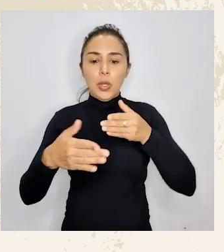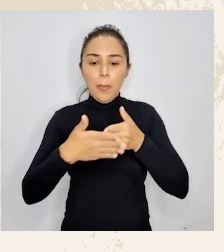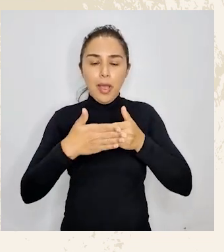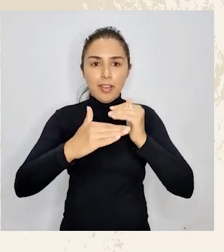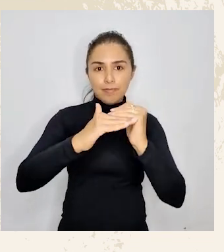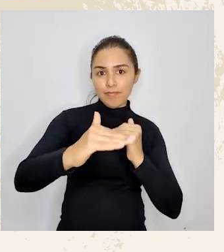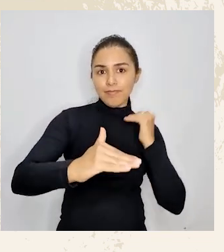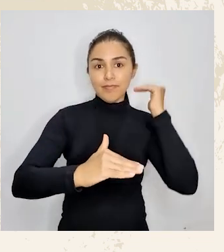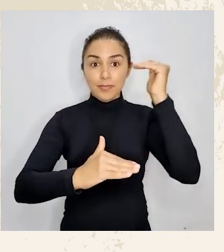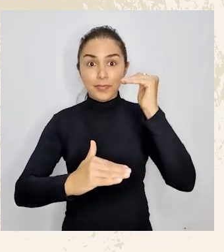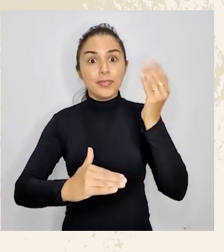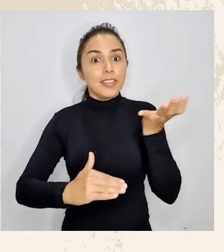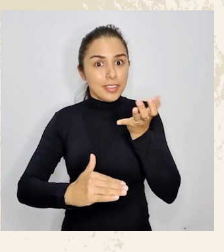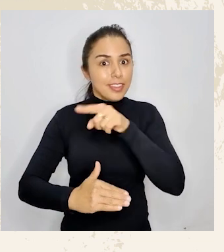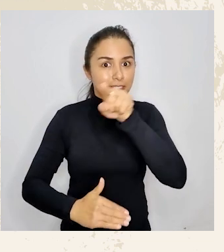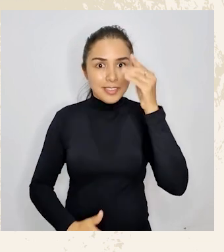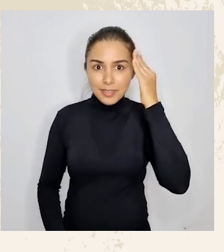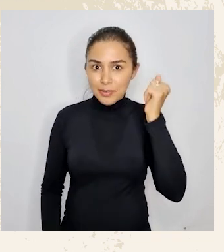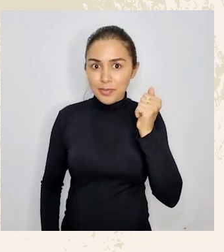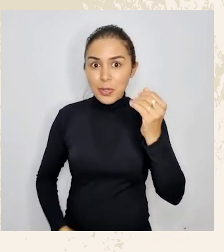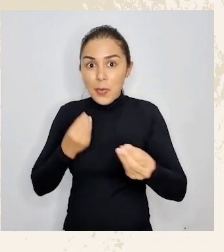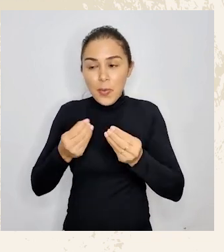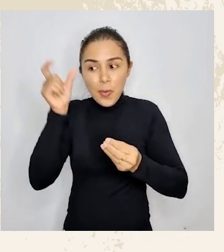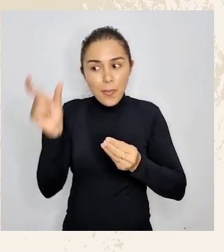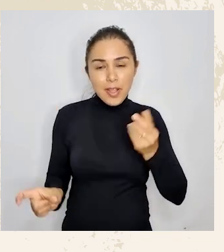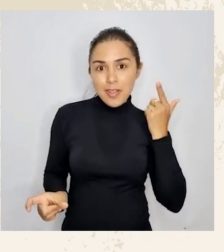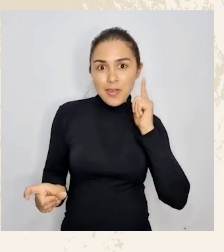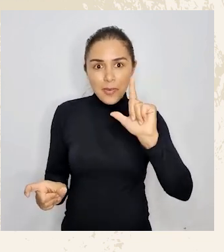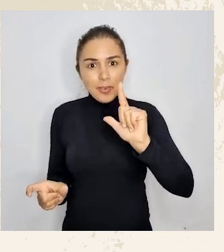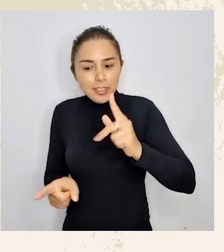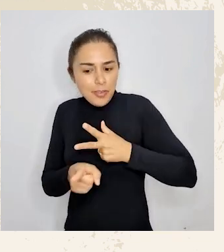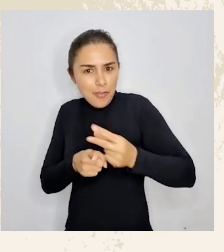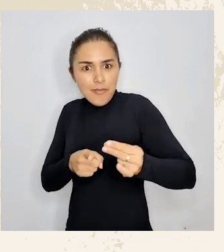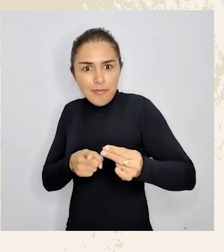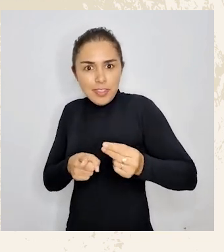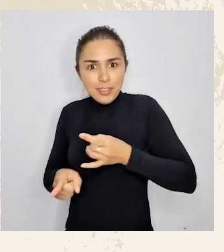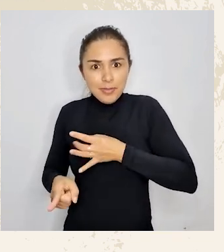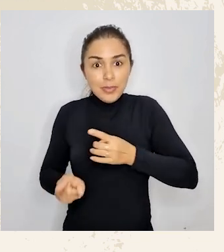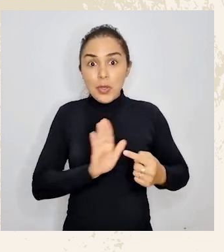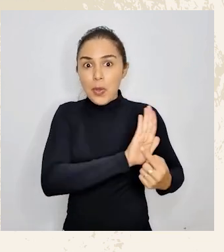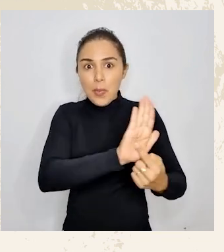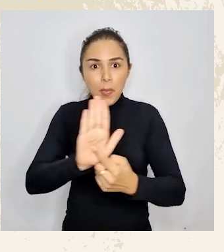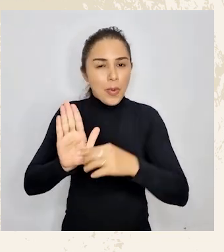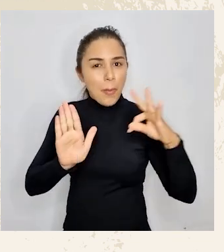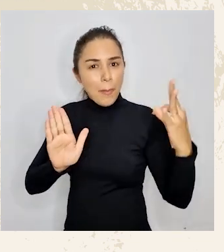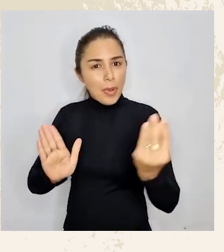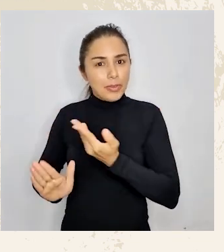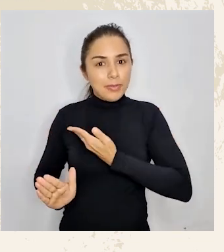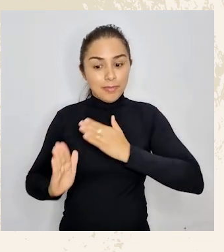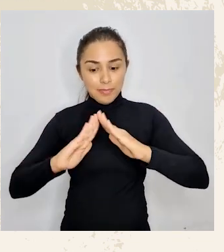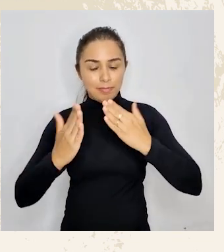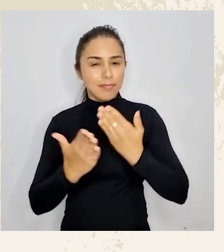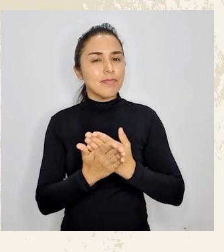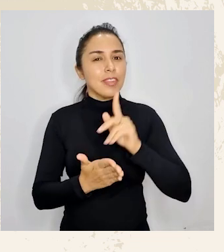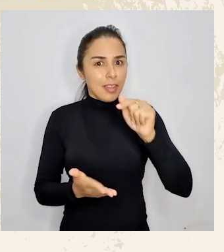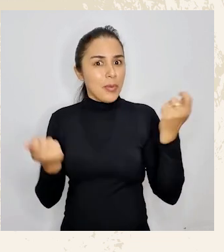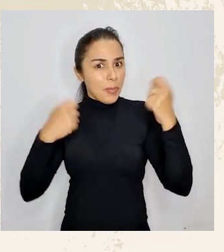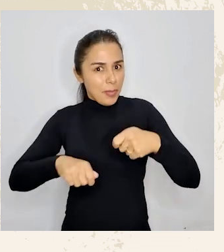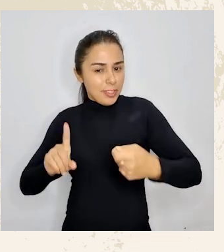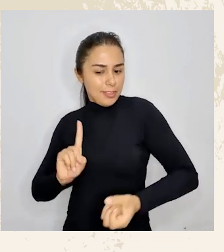quer saber como Felipe conseguiu superar o medo e mostrar para todos os colegas da escola seu grande